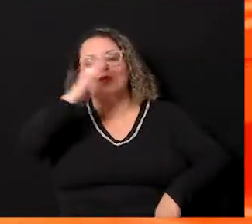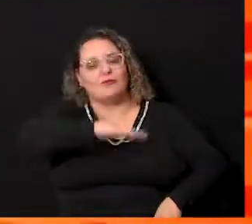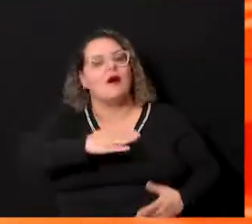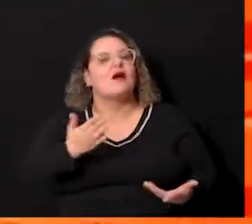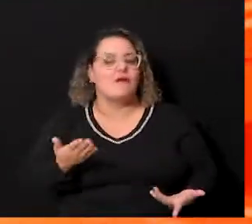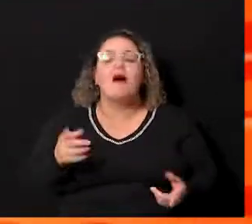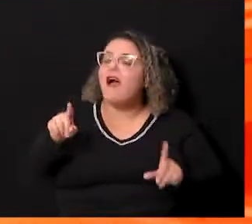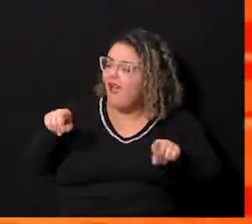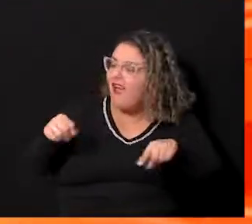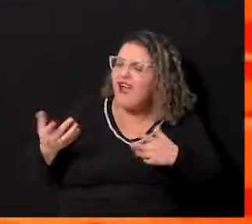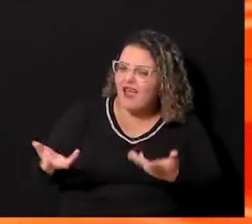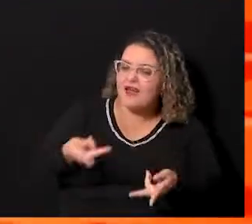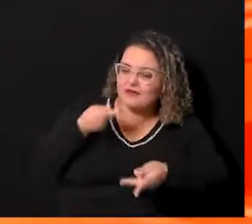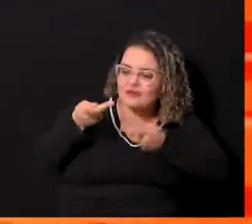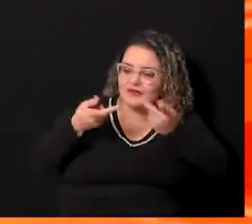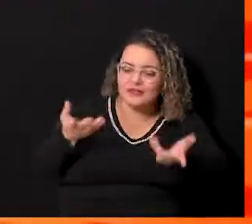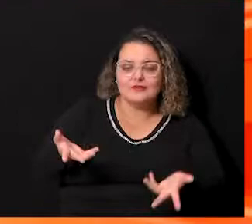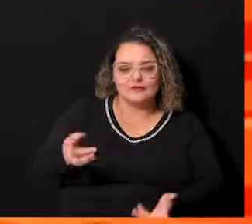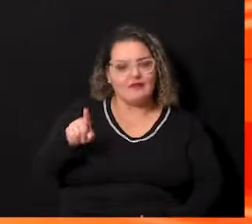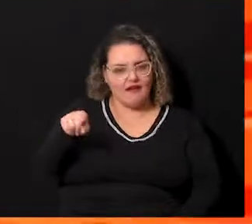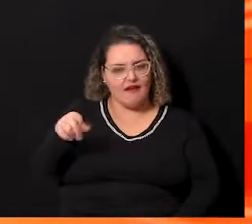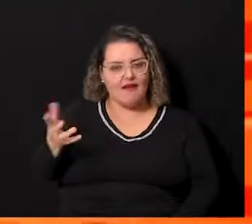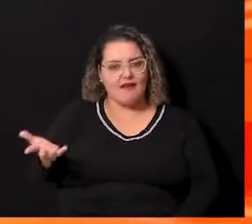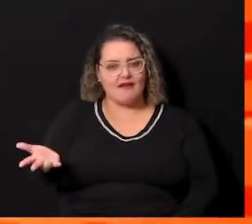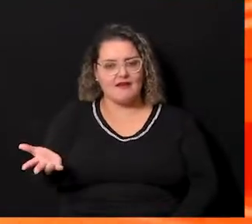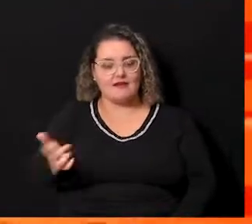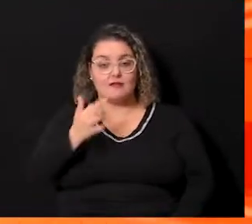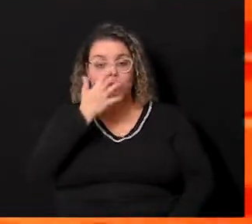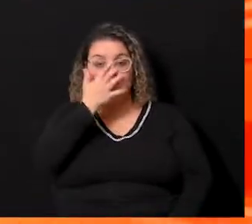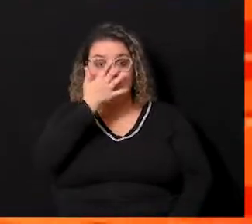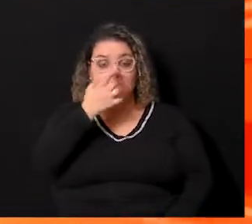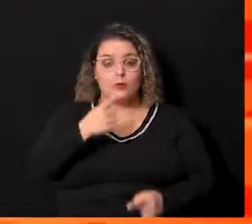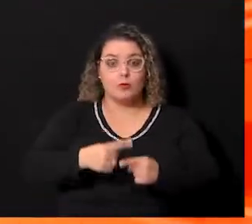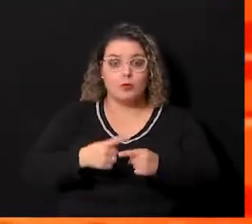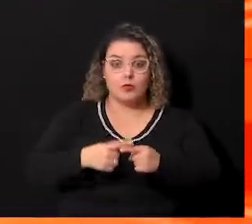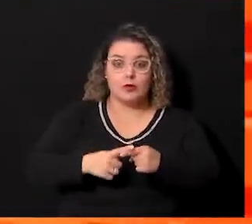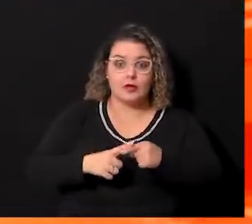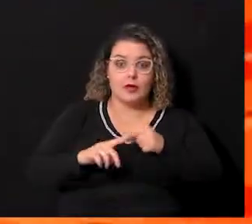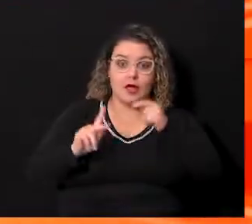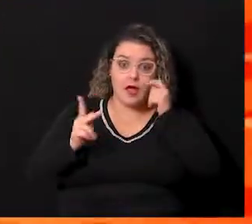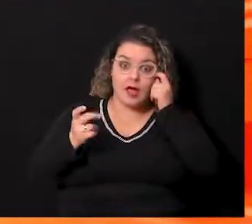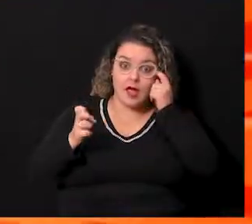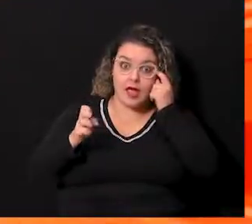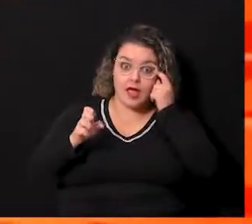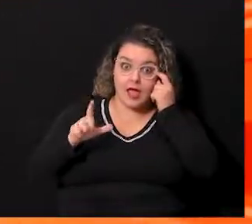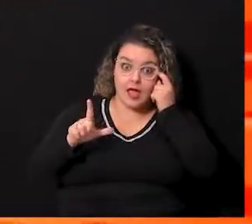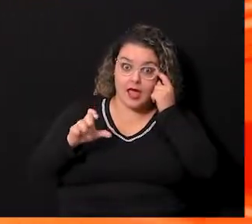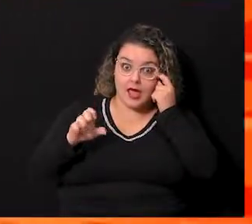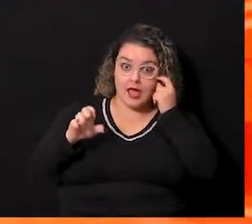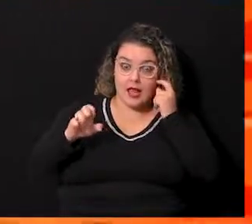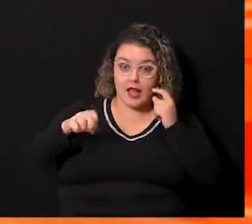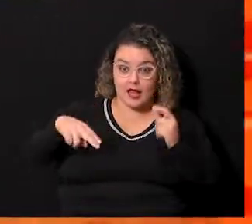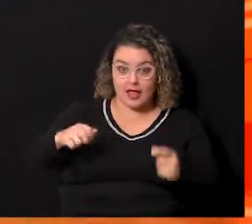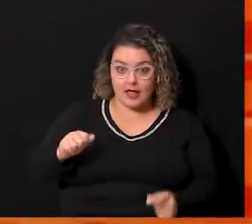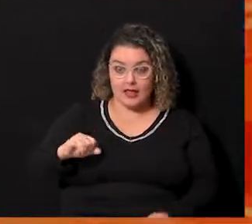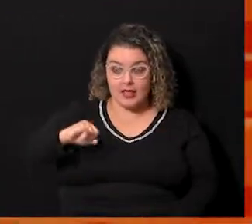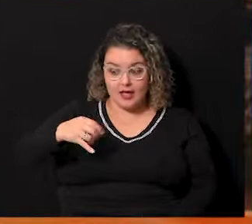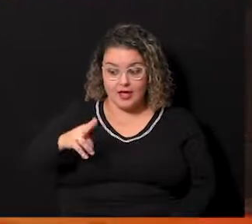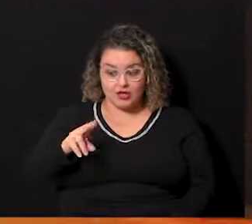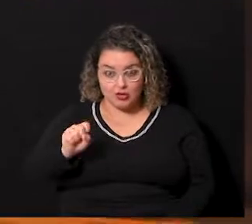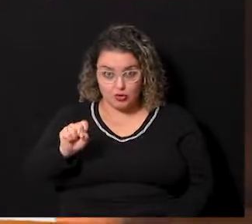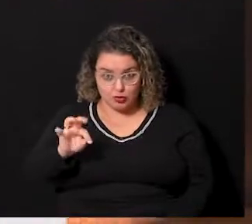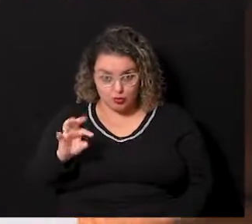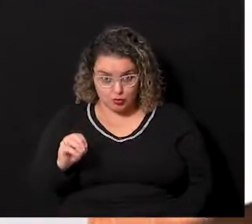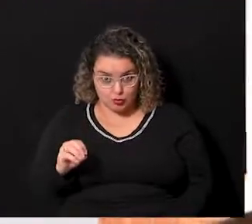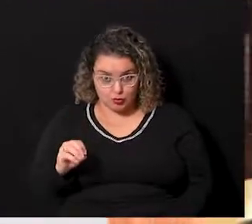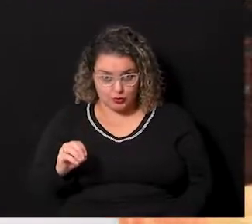menos é isso, né? E é bem o que você falou realmente, porque a Helena Giusti, que de justo não tem nada,